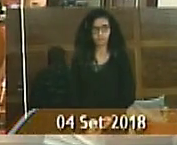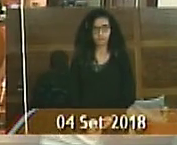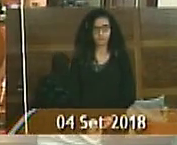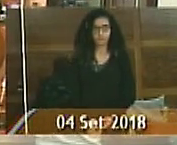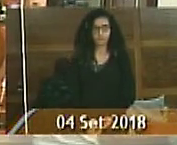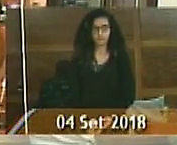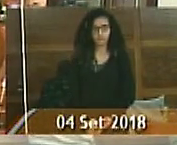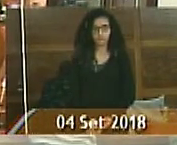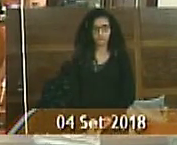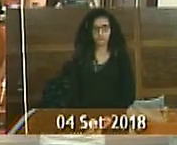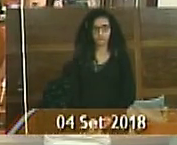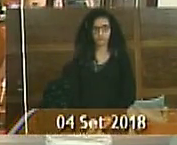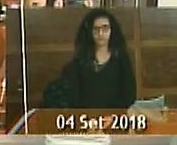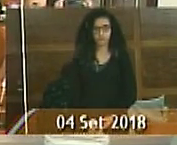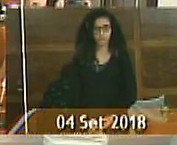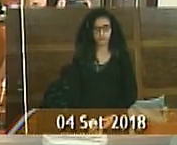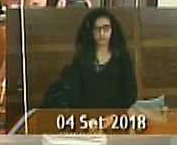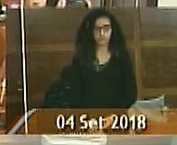frente.